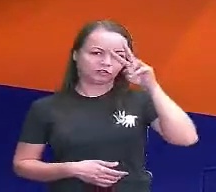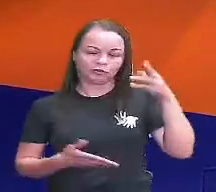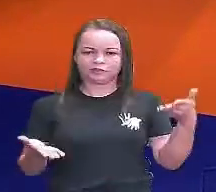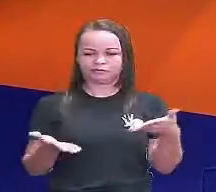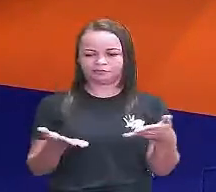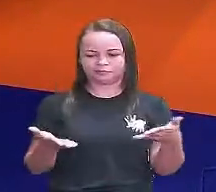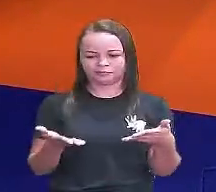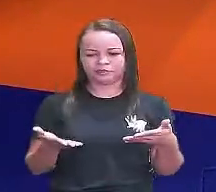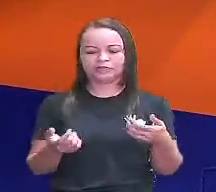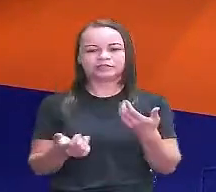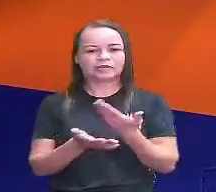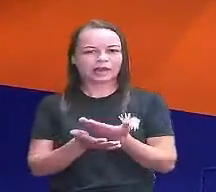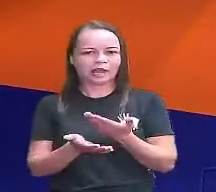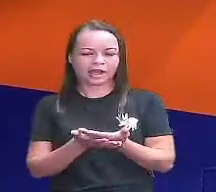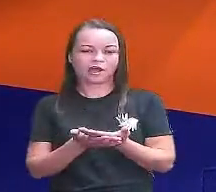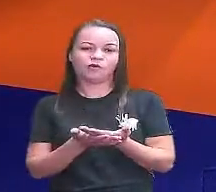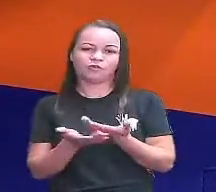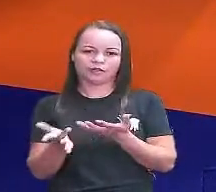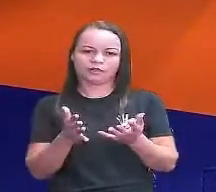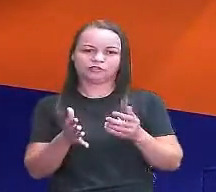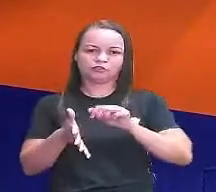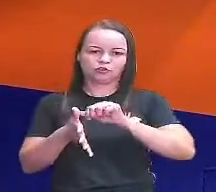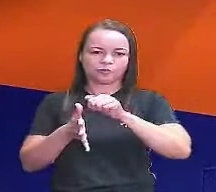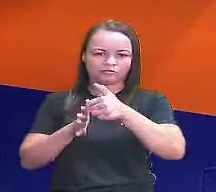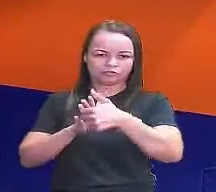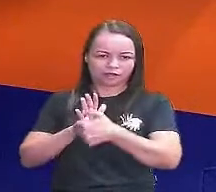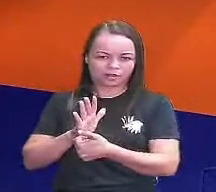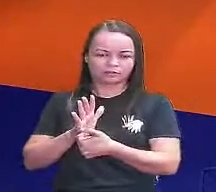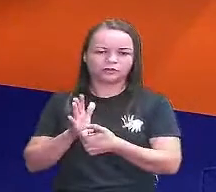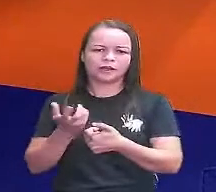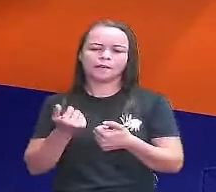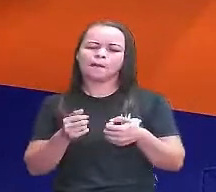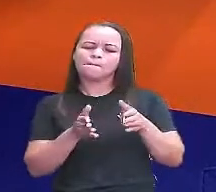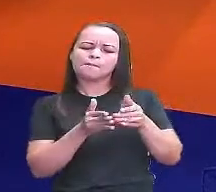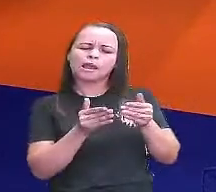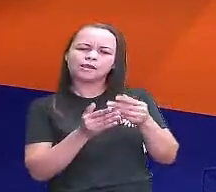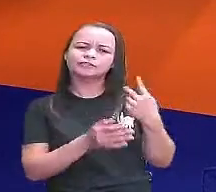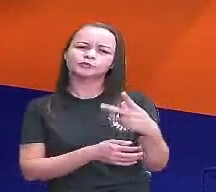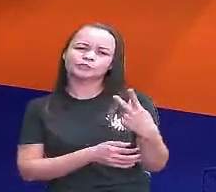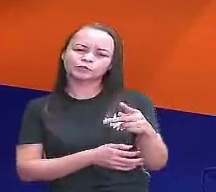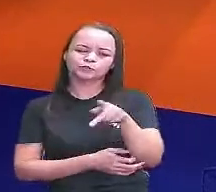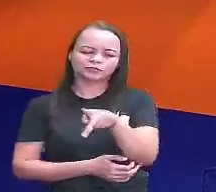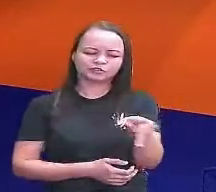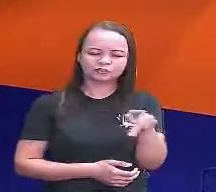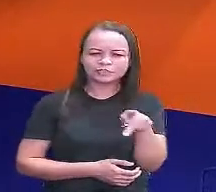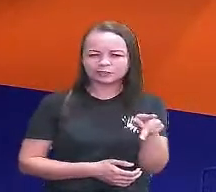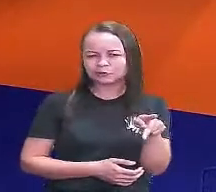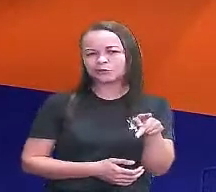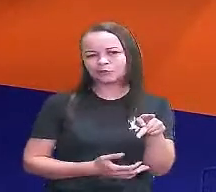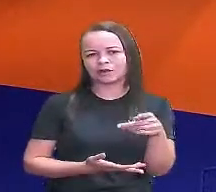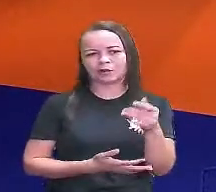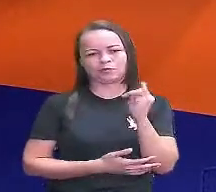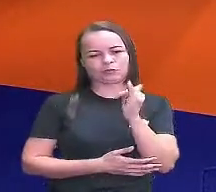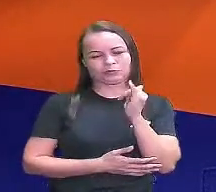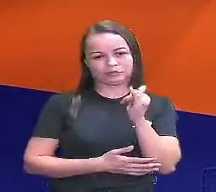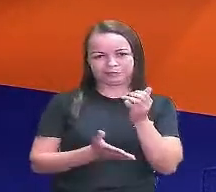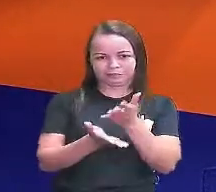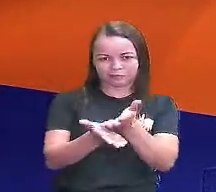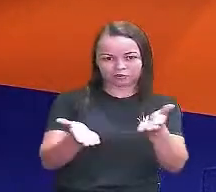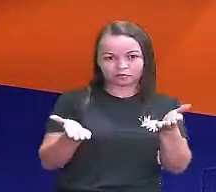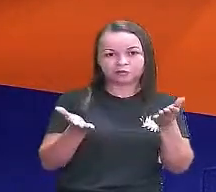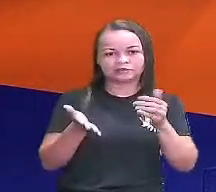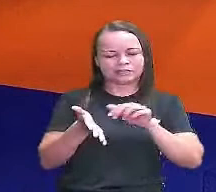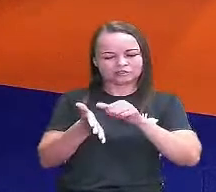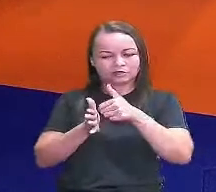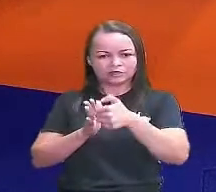tenham gostado da nossa aula sobre fábulas. Peçam para a professora de vocês contar fábulas para vocês, que